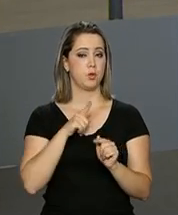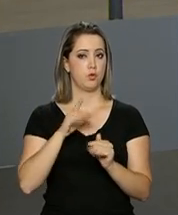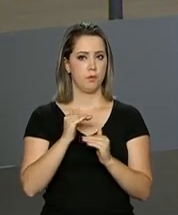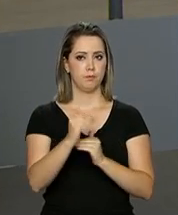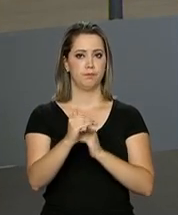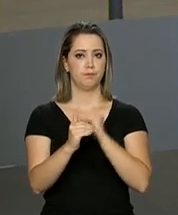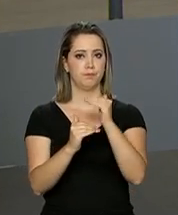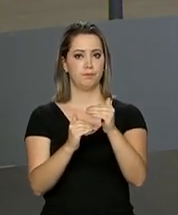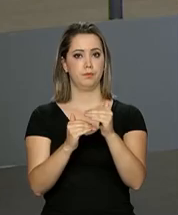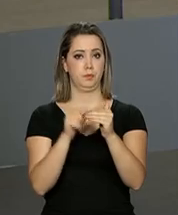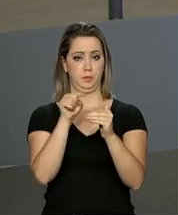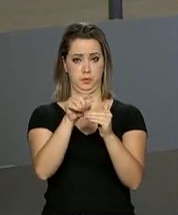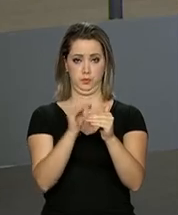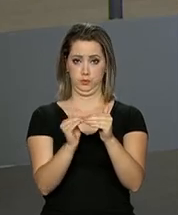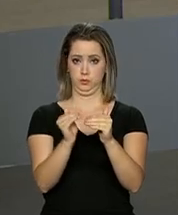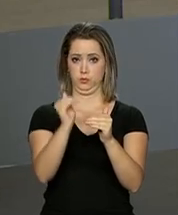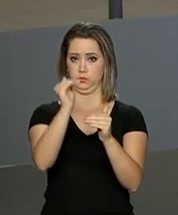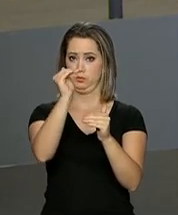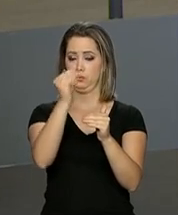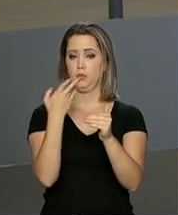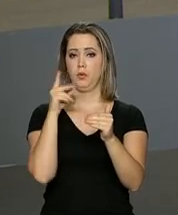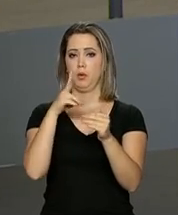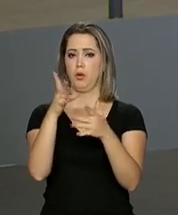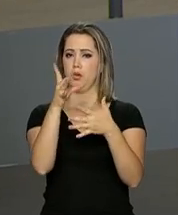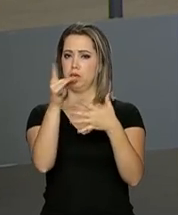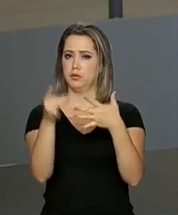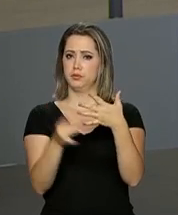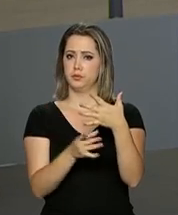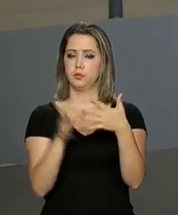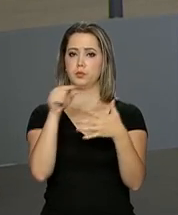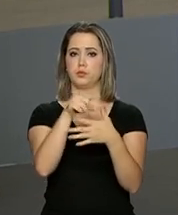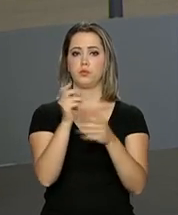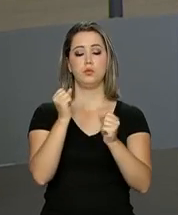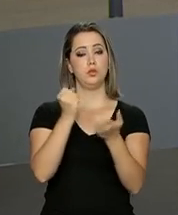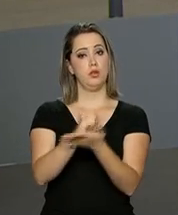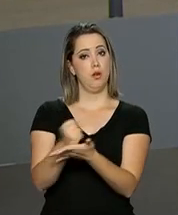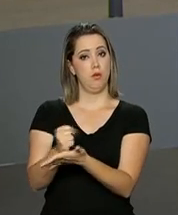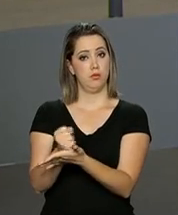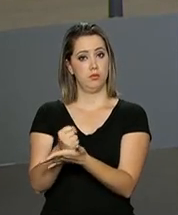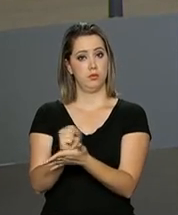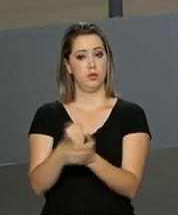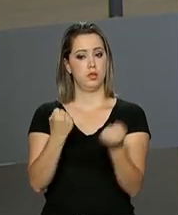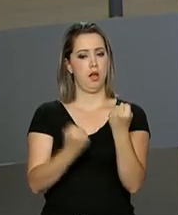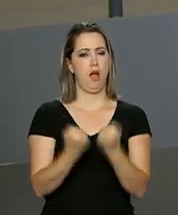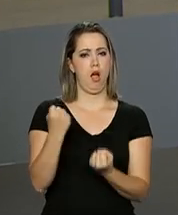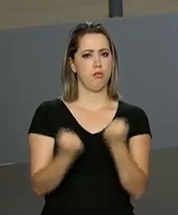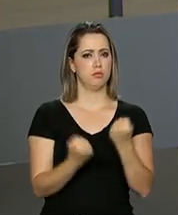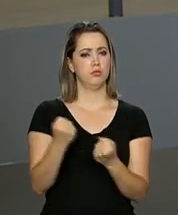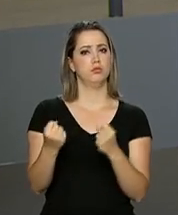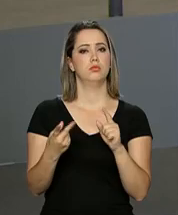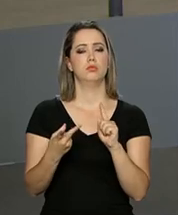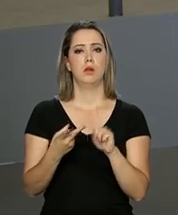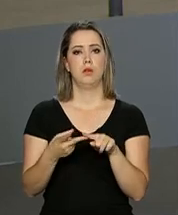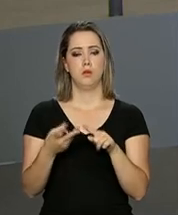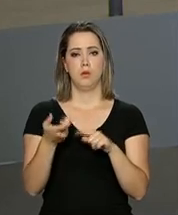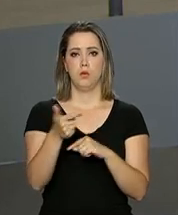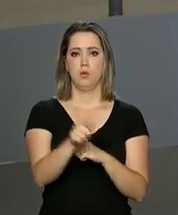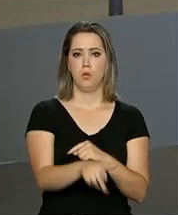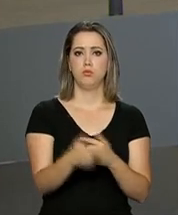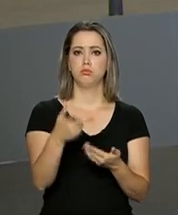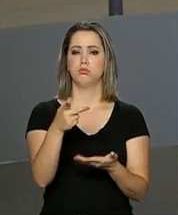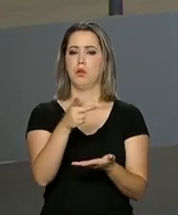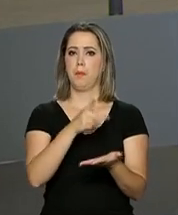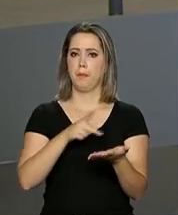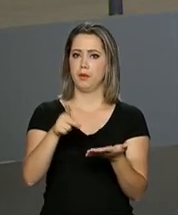altas os principais destaques foram a Indústria Farmacêutica veículos automotores derivados de